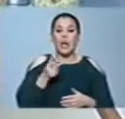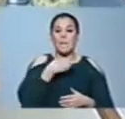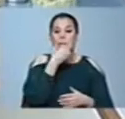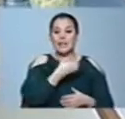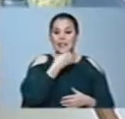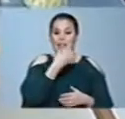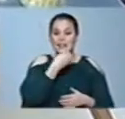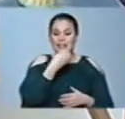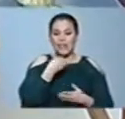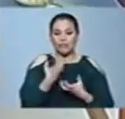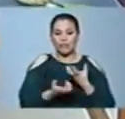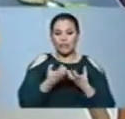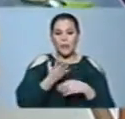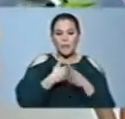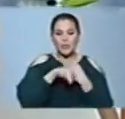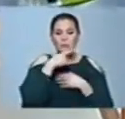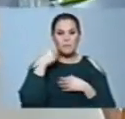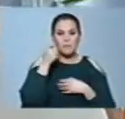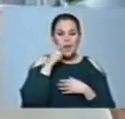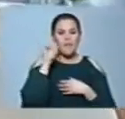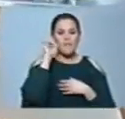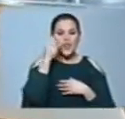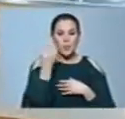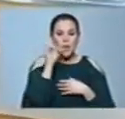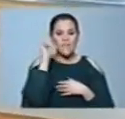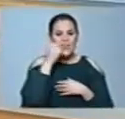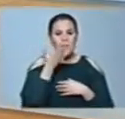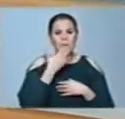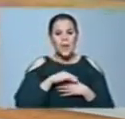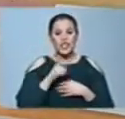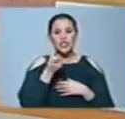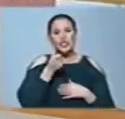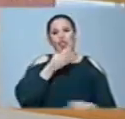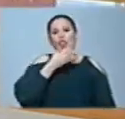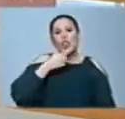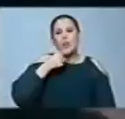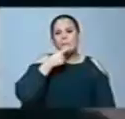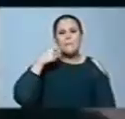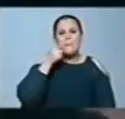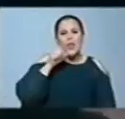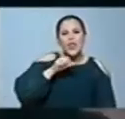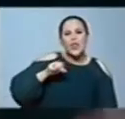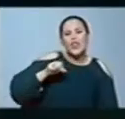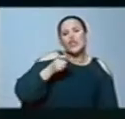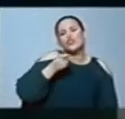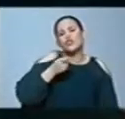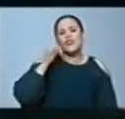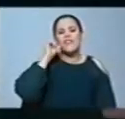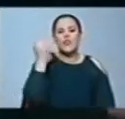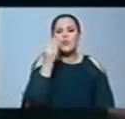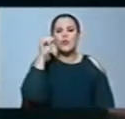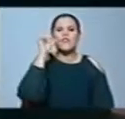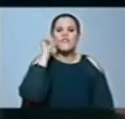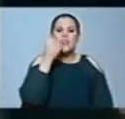nesta mistura de mel vinho do porto e vinho branco um fiozinho de mel apenas umas gotinhas vincou do porto e umas gotinhas do rio